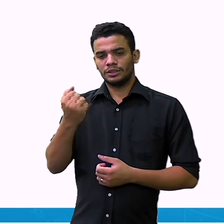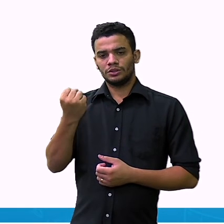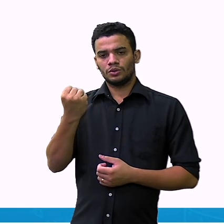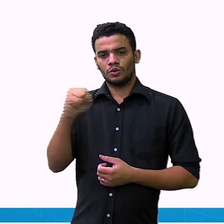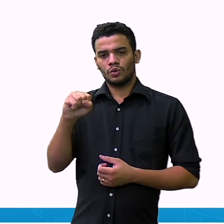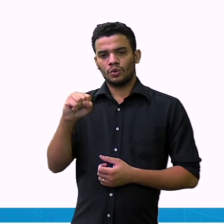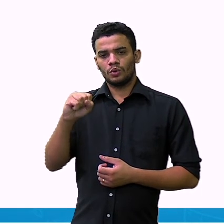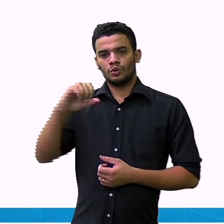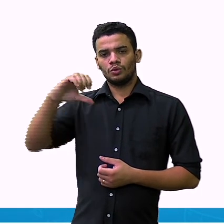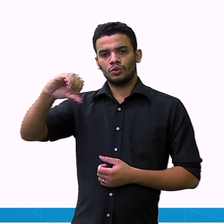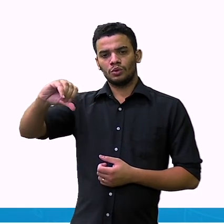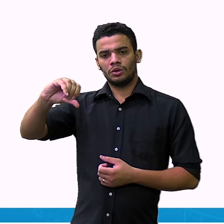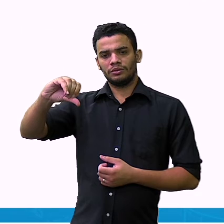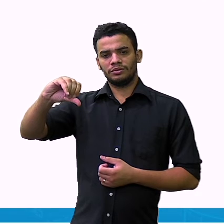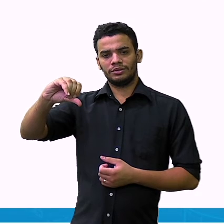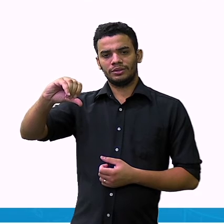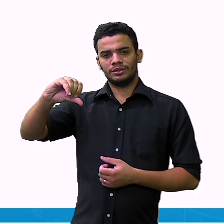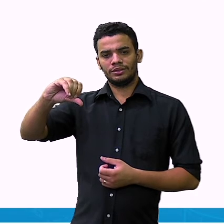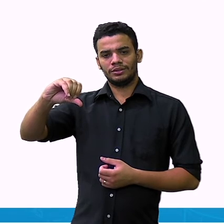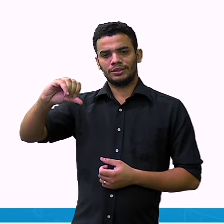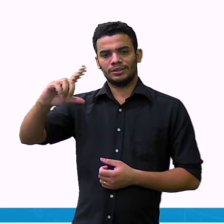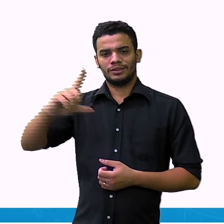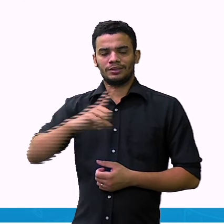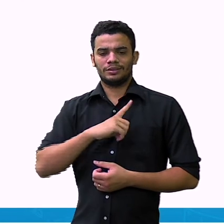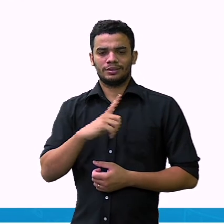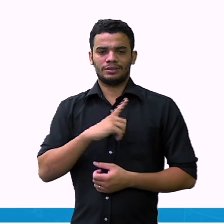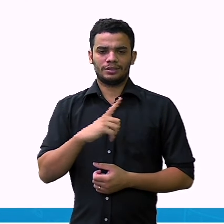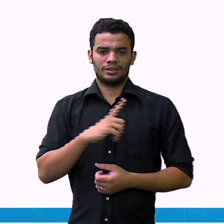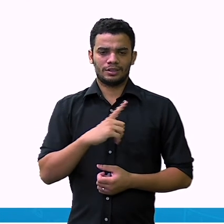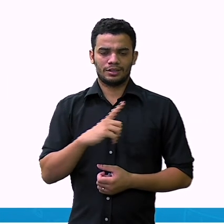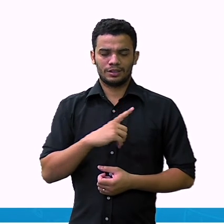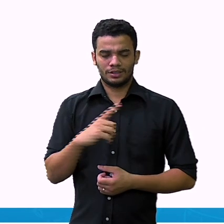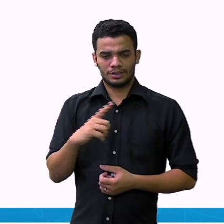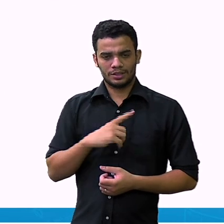8, 9. Olha a diferença aqui nessa